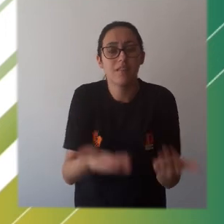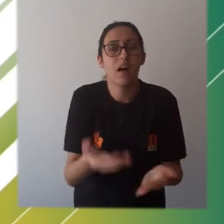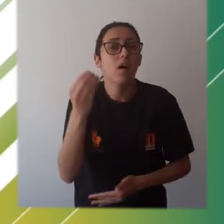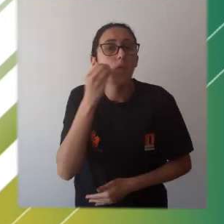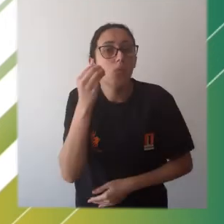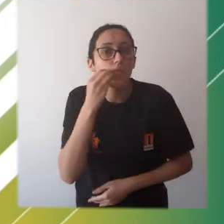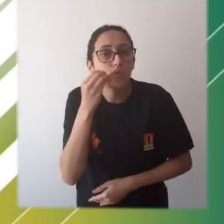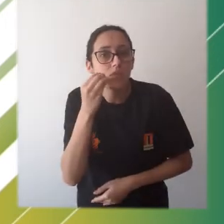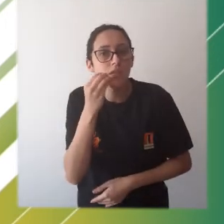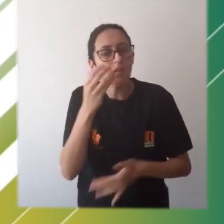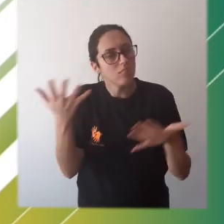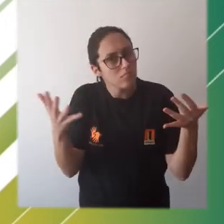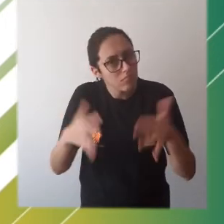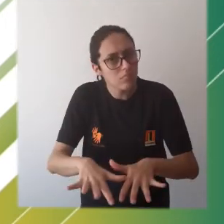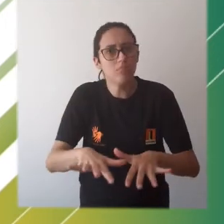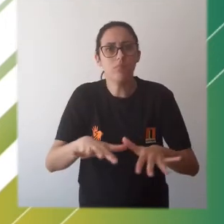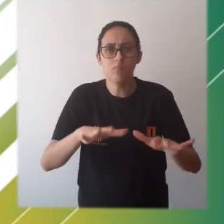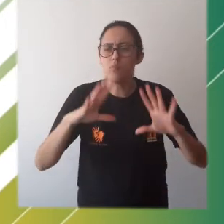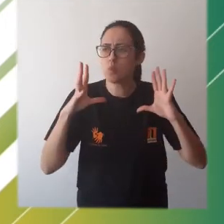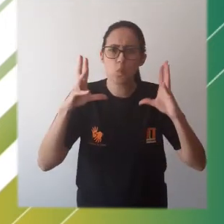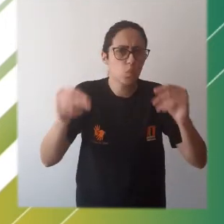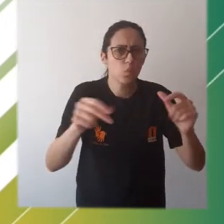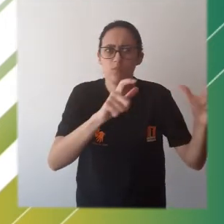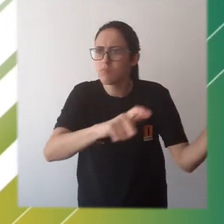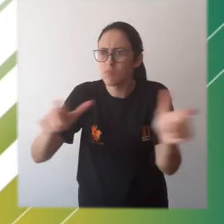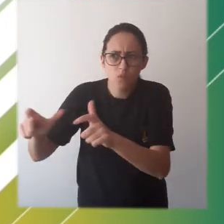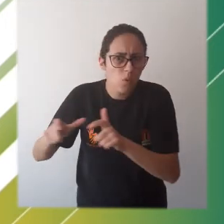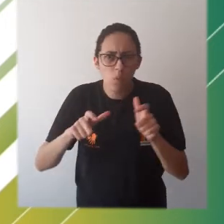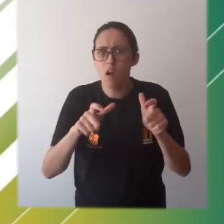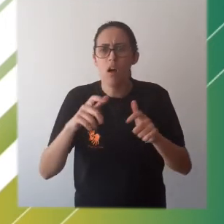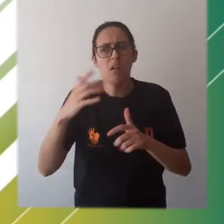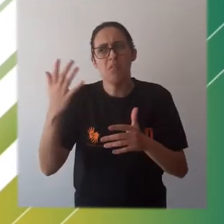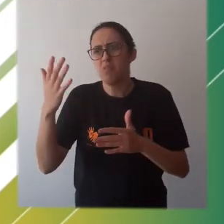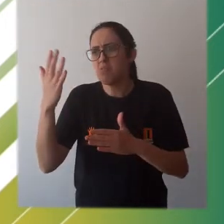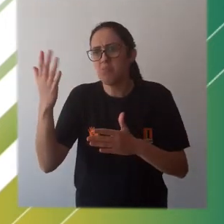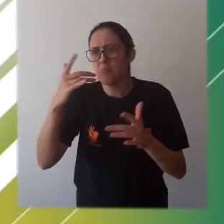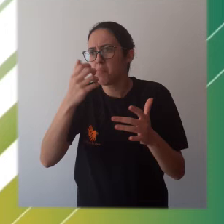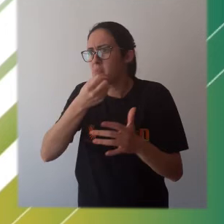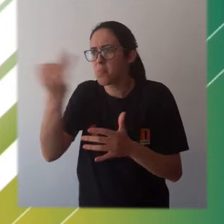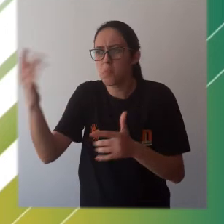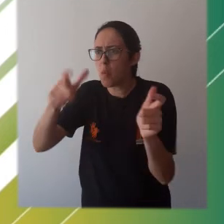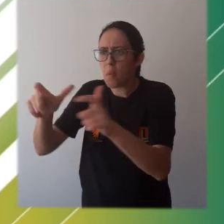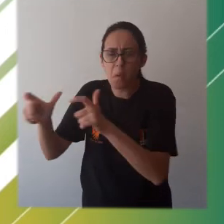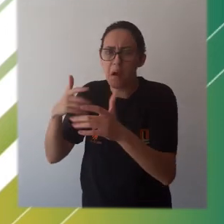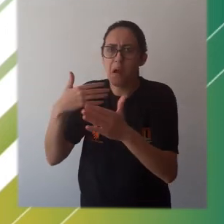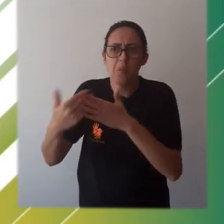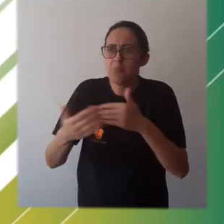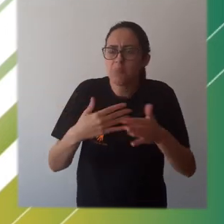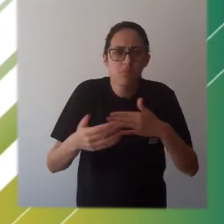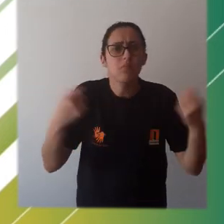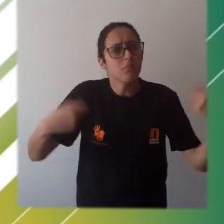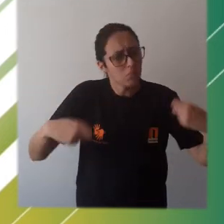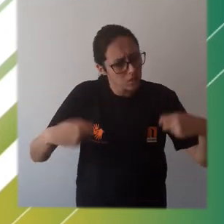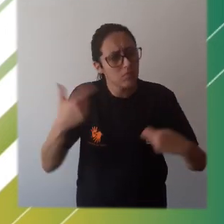trabalho, mais oportunidade de acessibilidade a todos os ambientes formais e do dia a